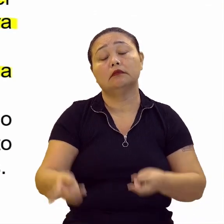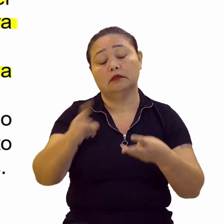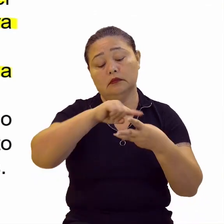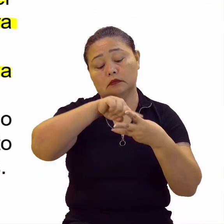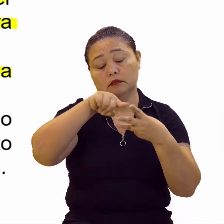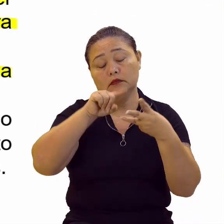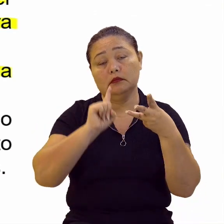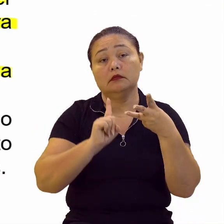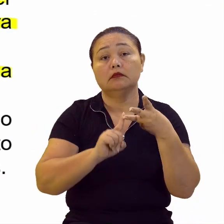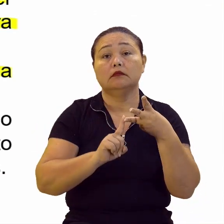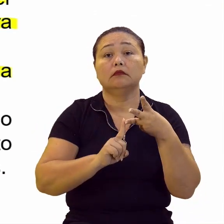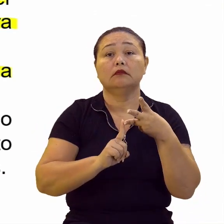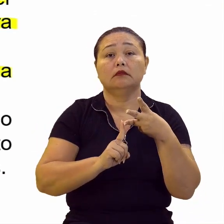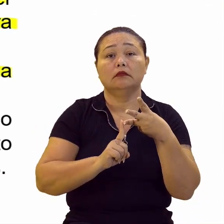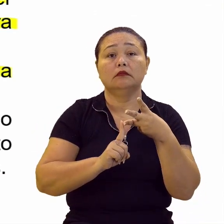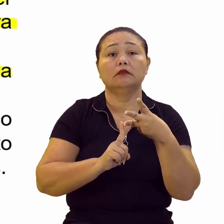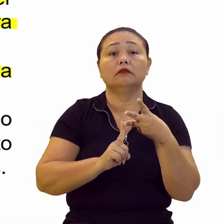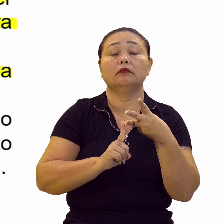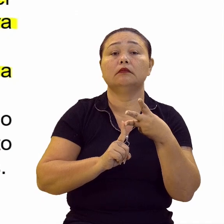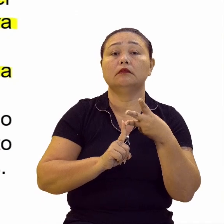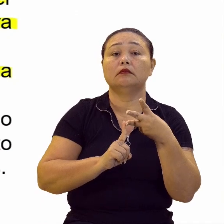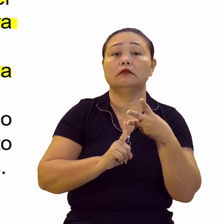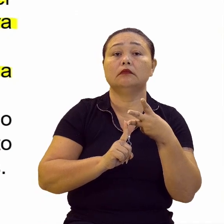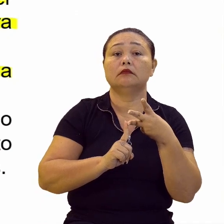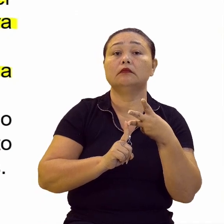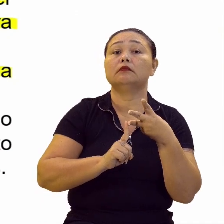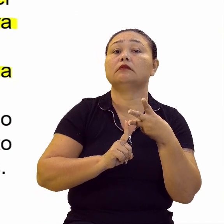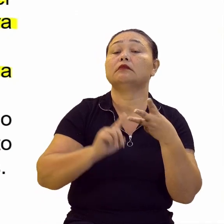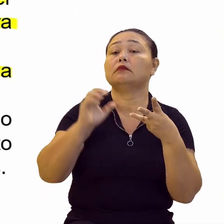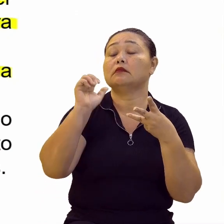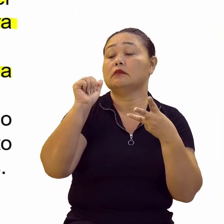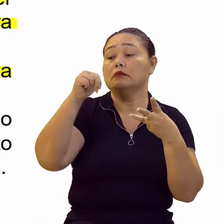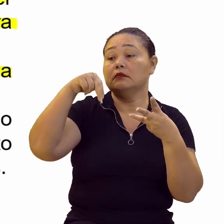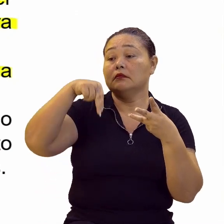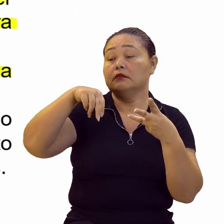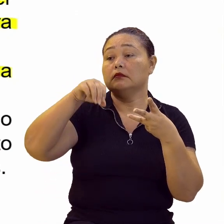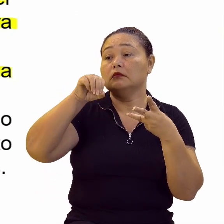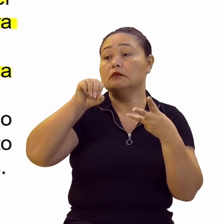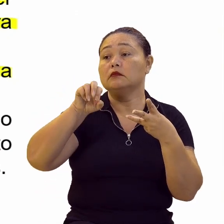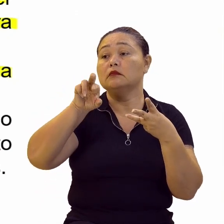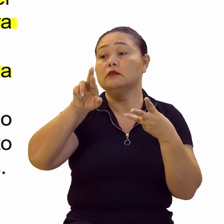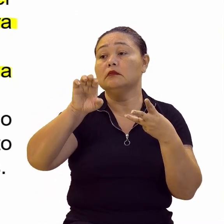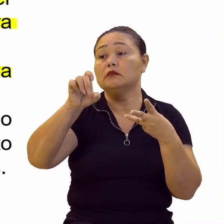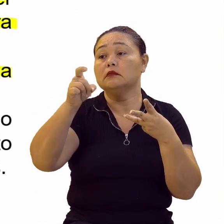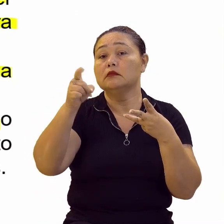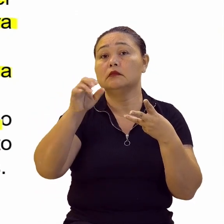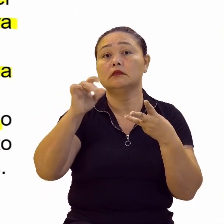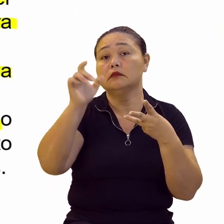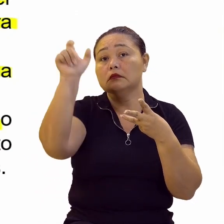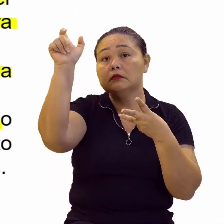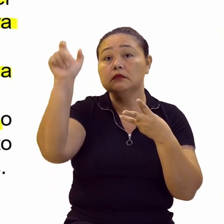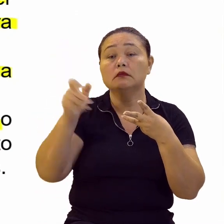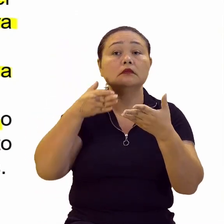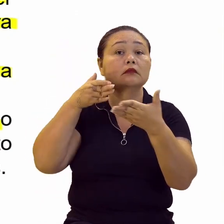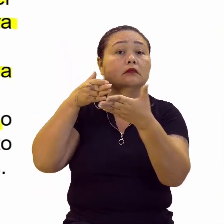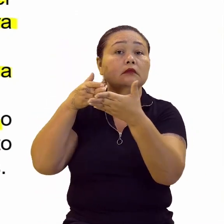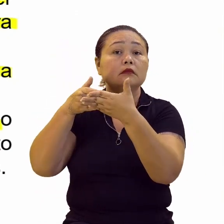Compulsão. No tópico de número 3, nós temos o indivíduo começa a